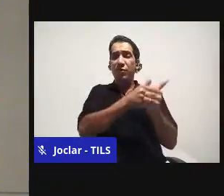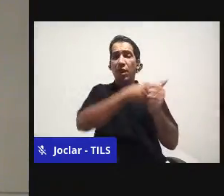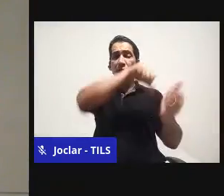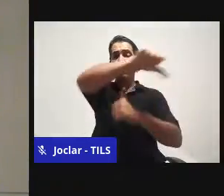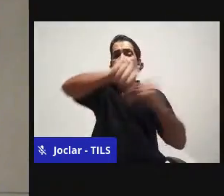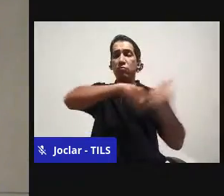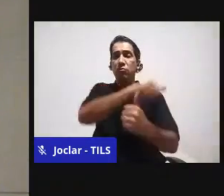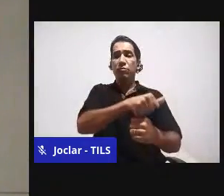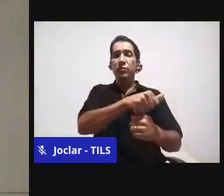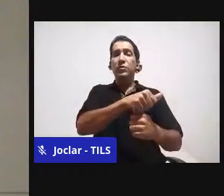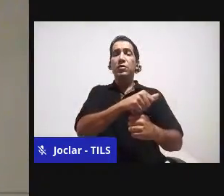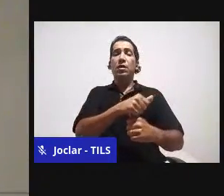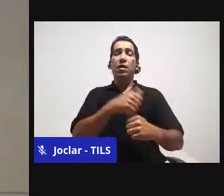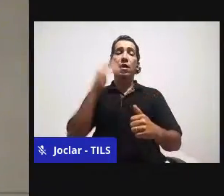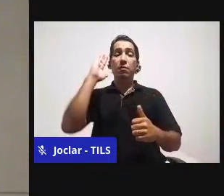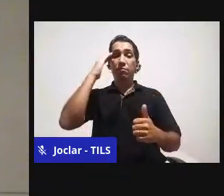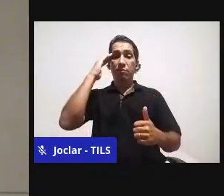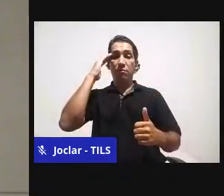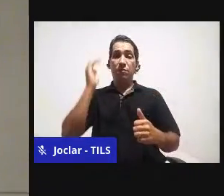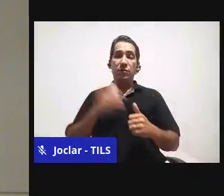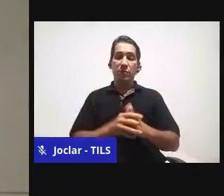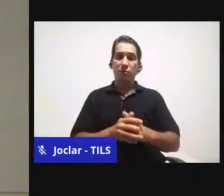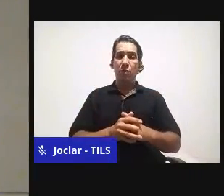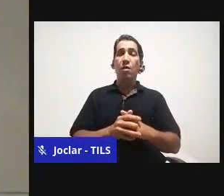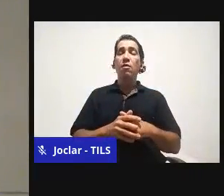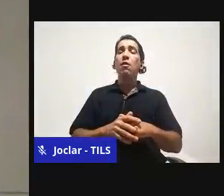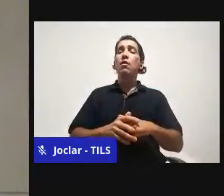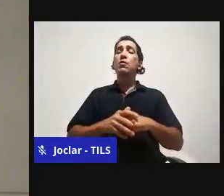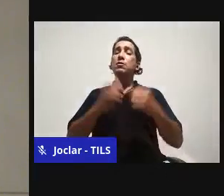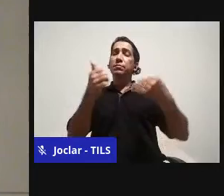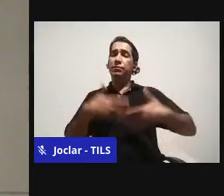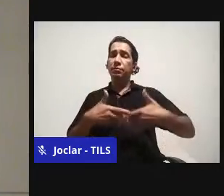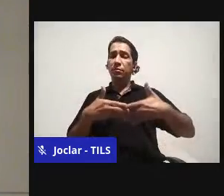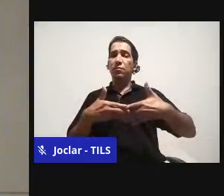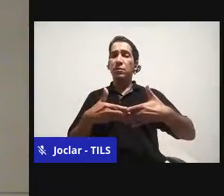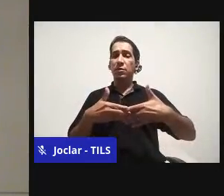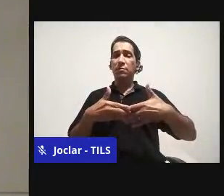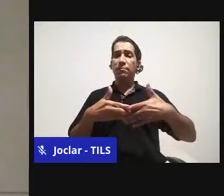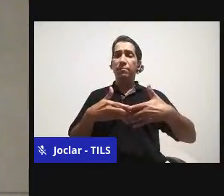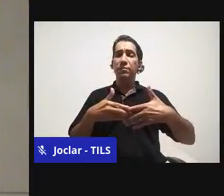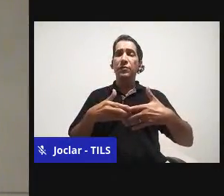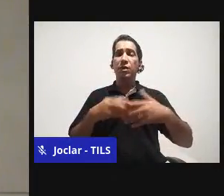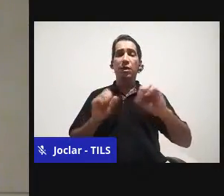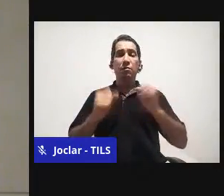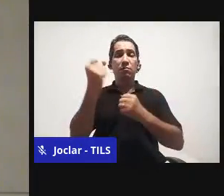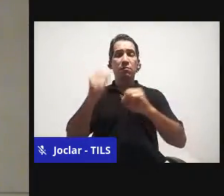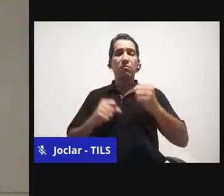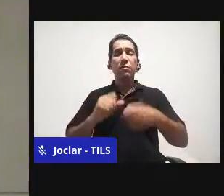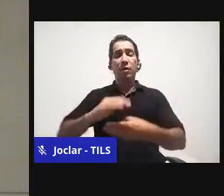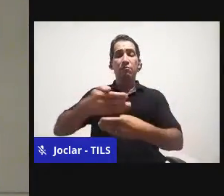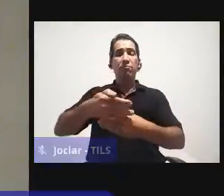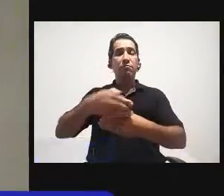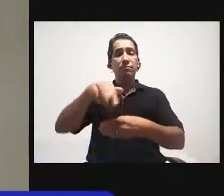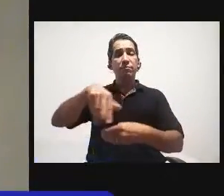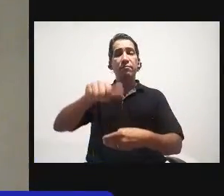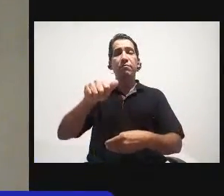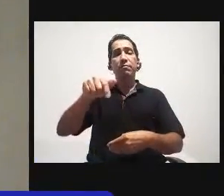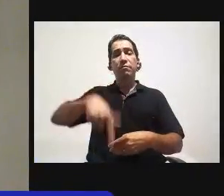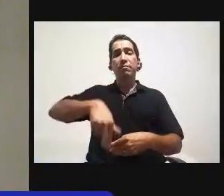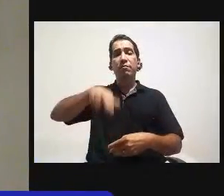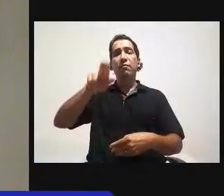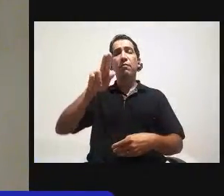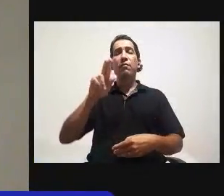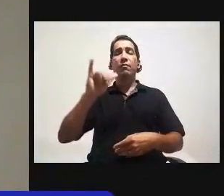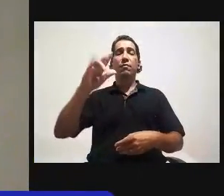bem, as máquinas dotadas de inteligência artificial também vão fazer a mesma coisa. Elas vão ter